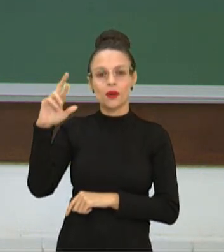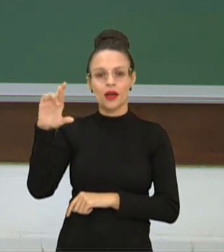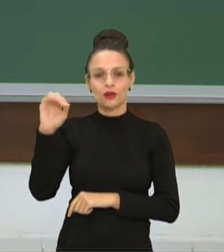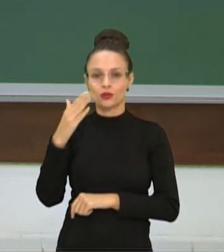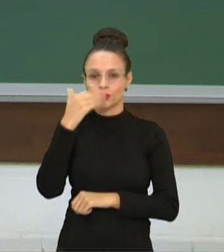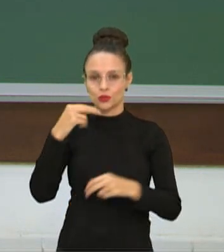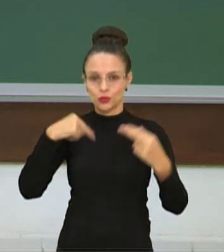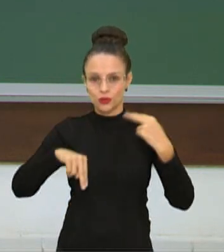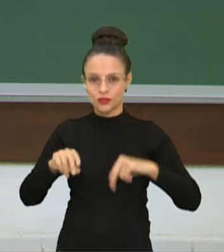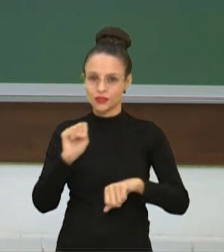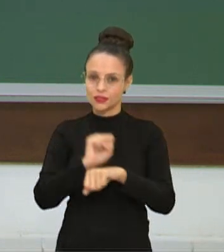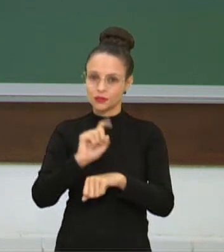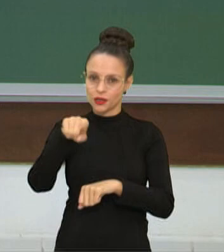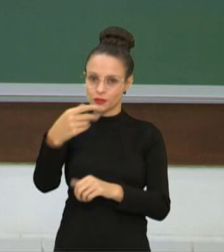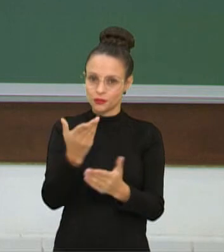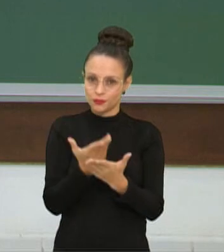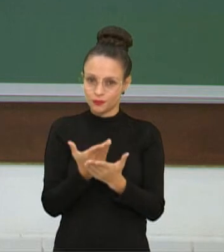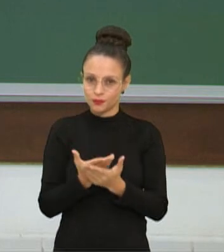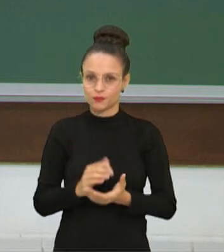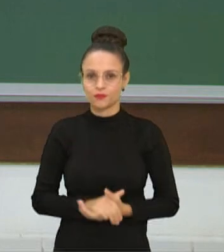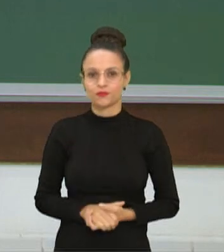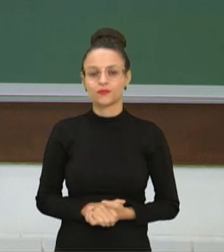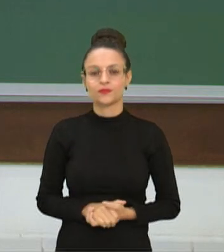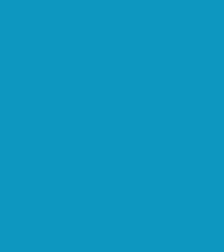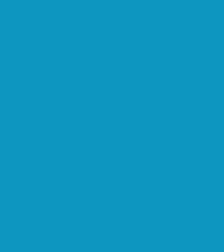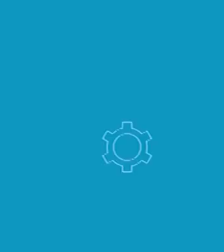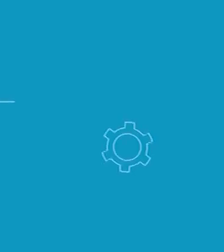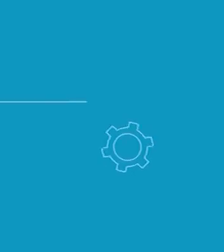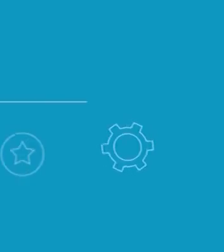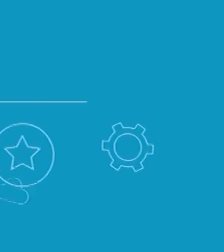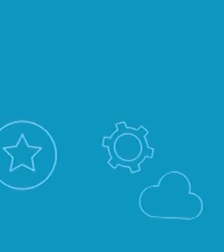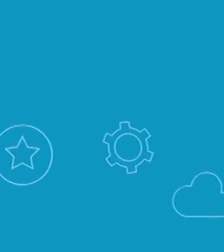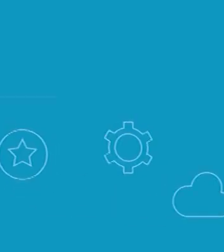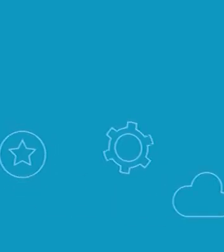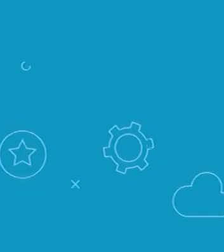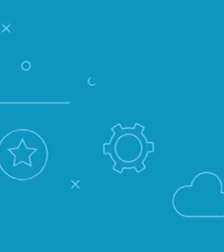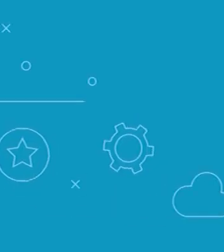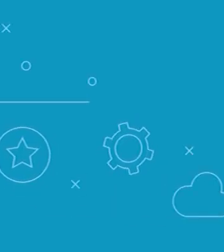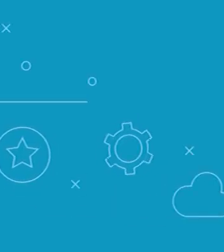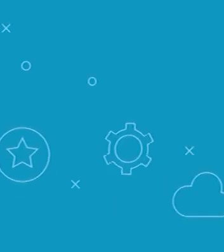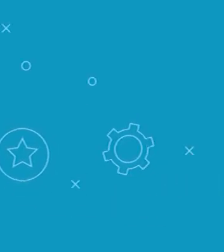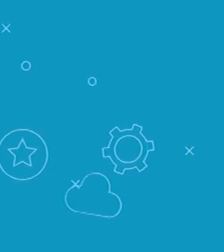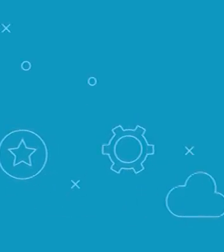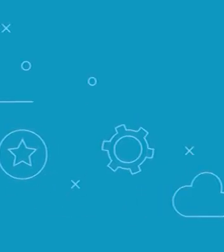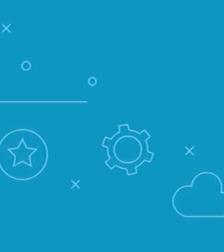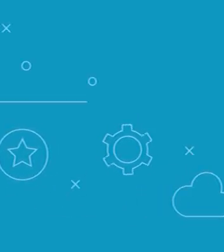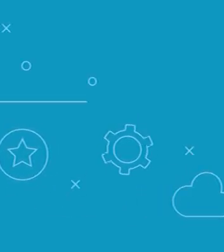macronutrientes. Eu te espero lá.